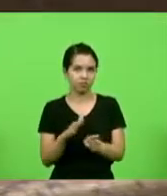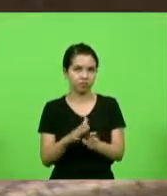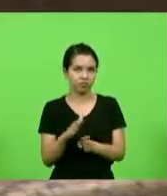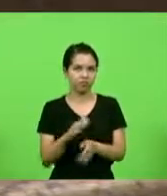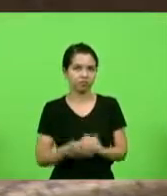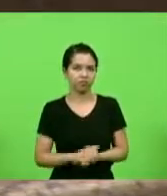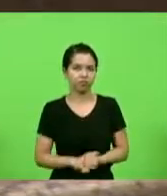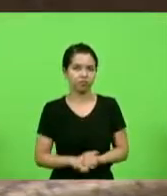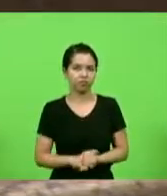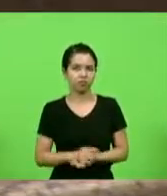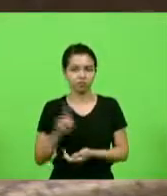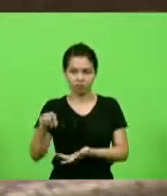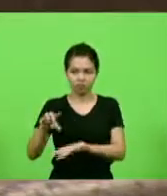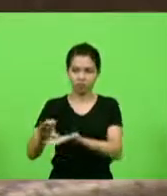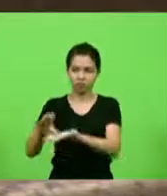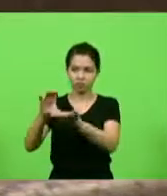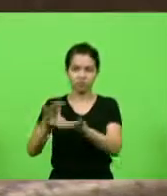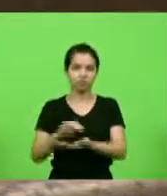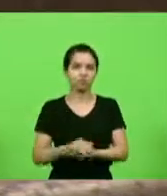Nós passamos meses ali,